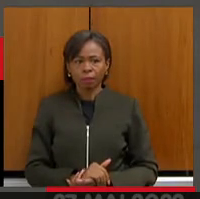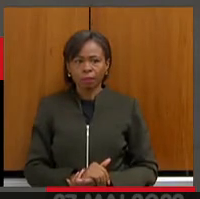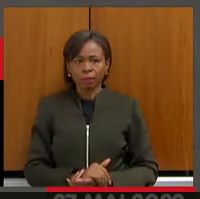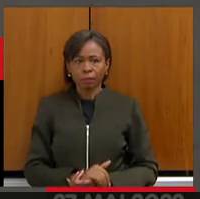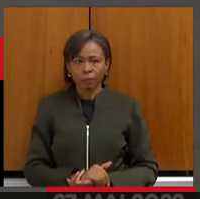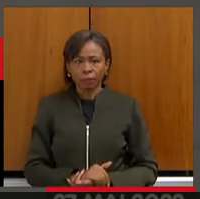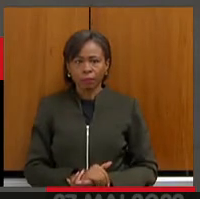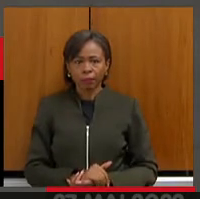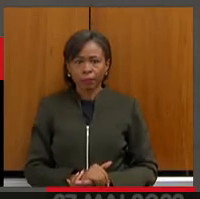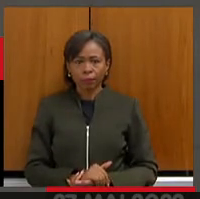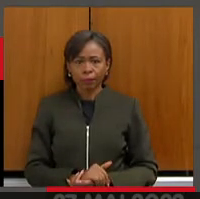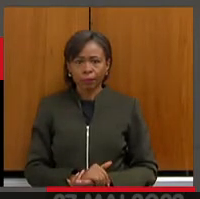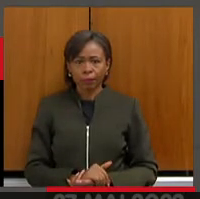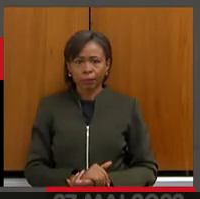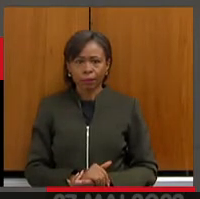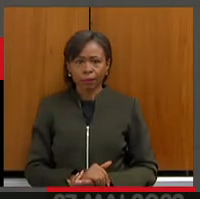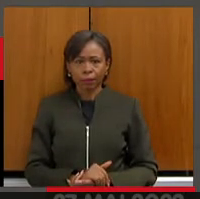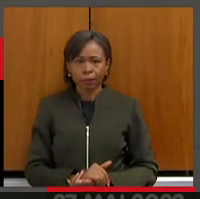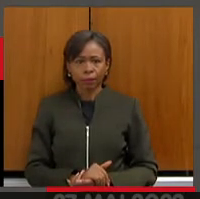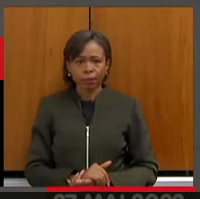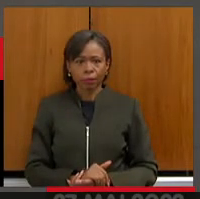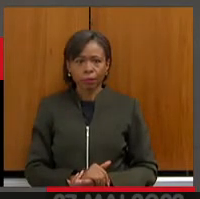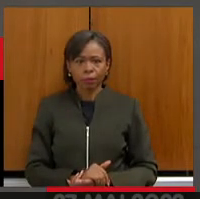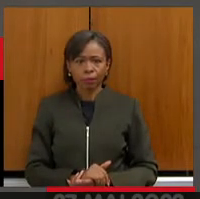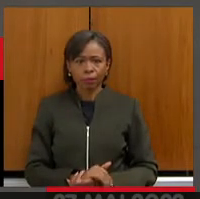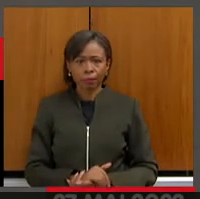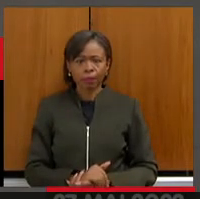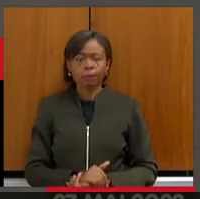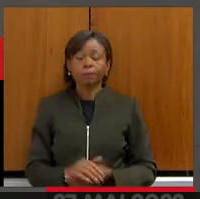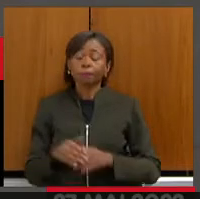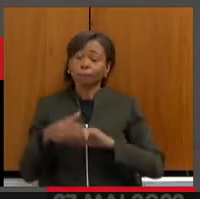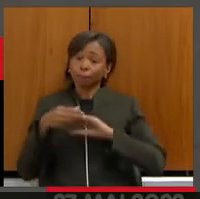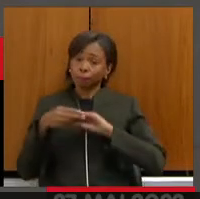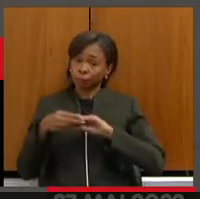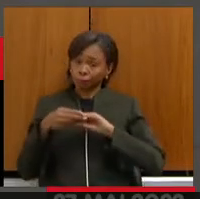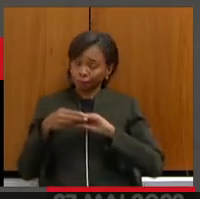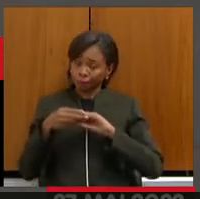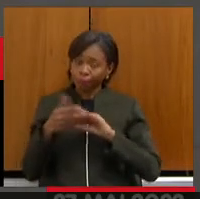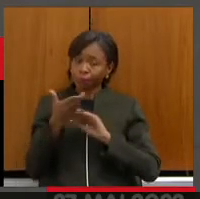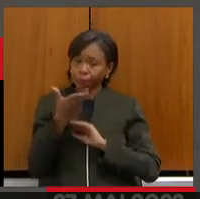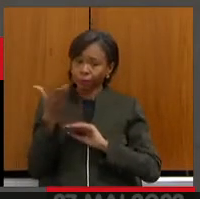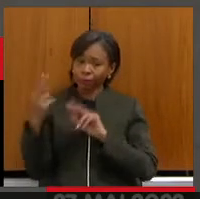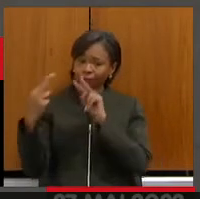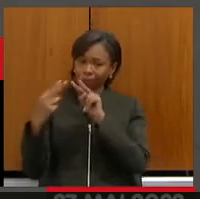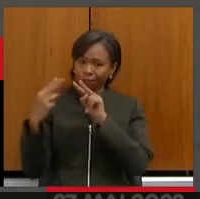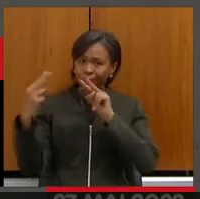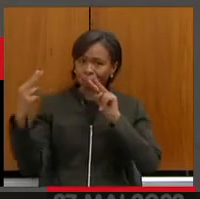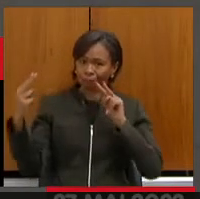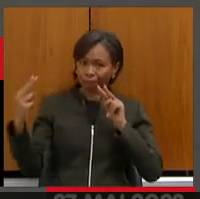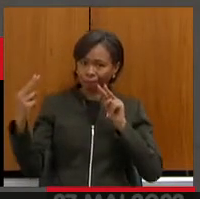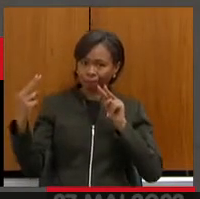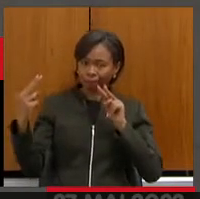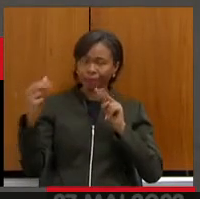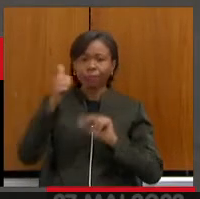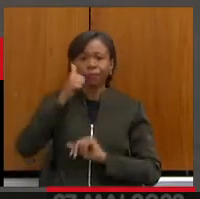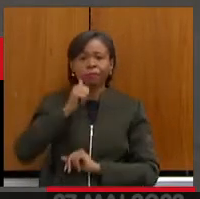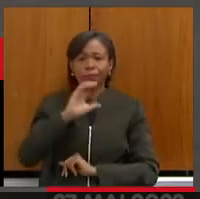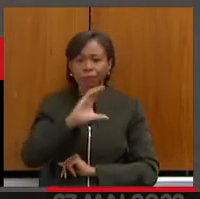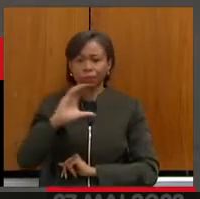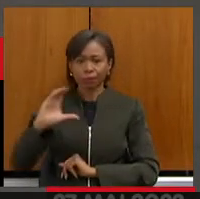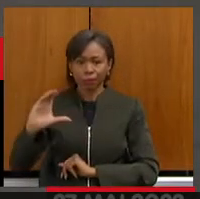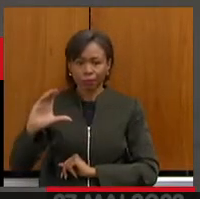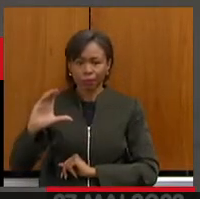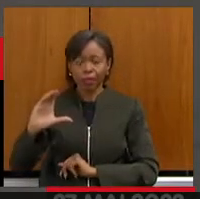e agora para uma breve saudação através da participação no virtual excelentíssima senhora coordenadora da